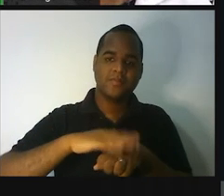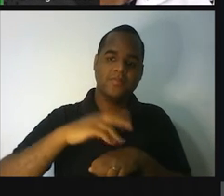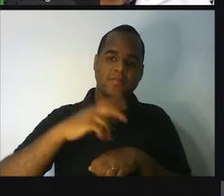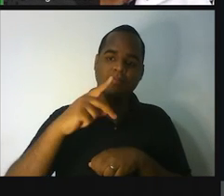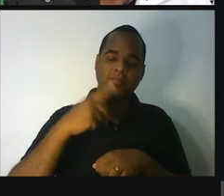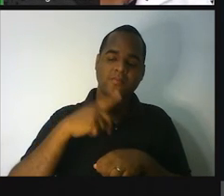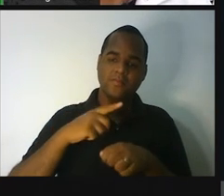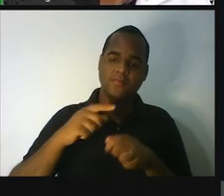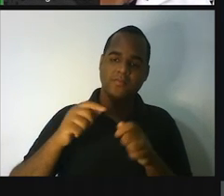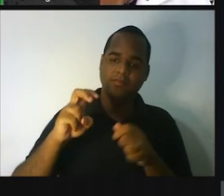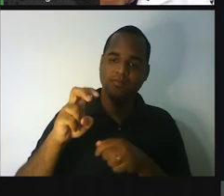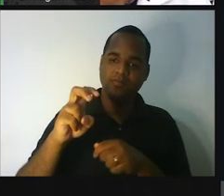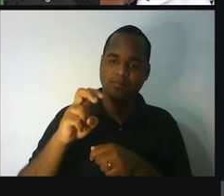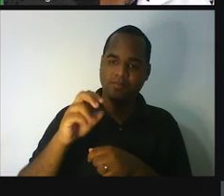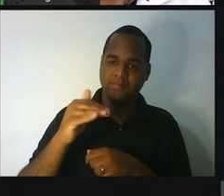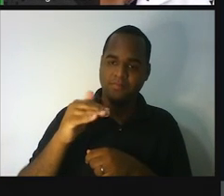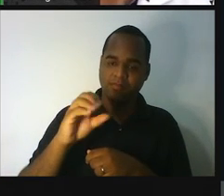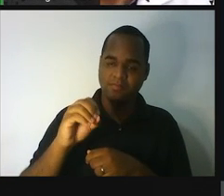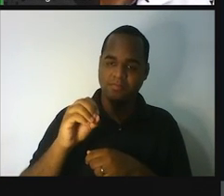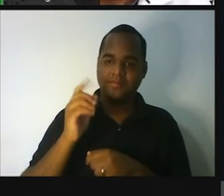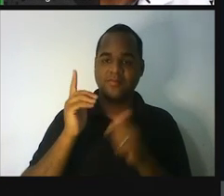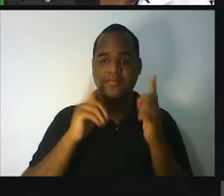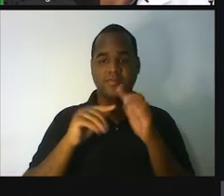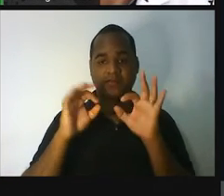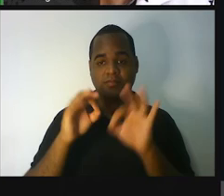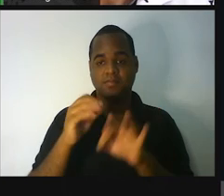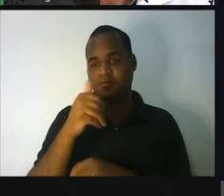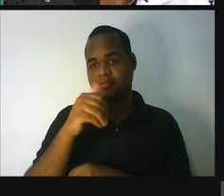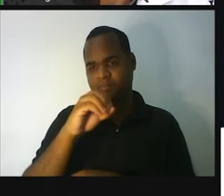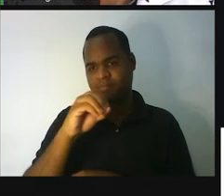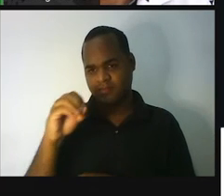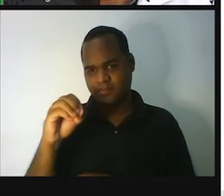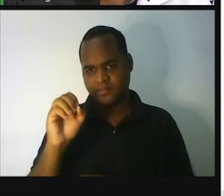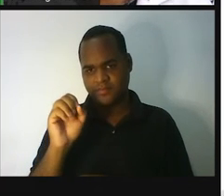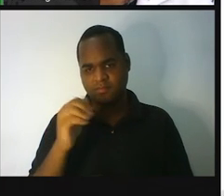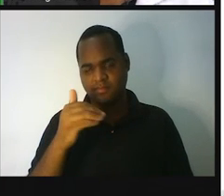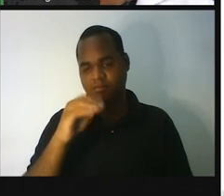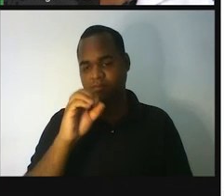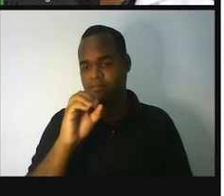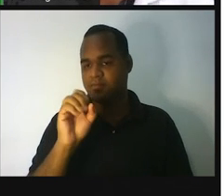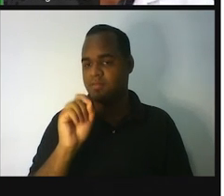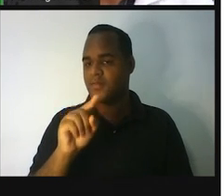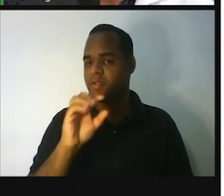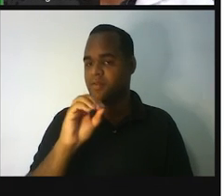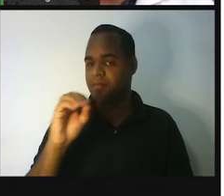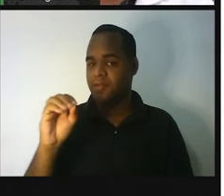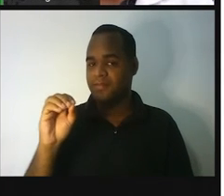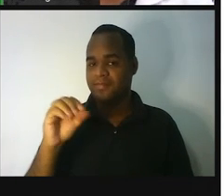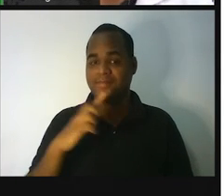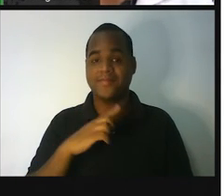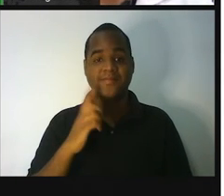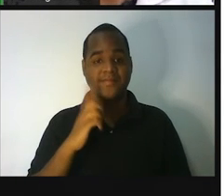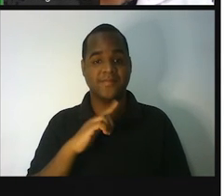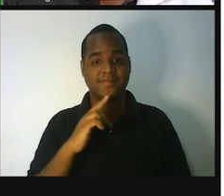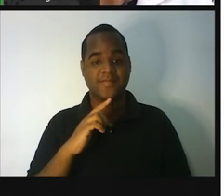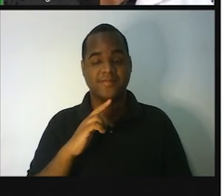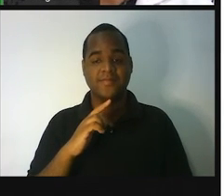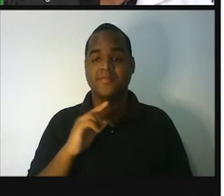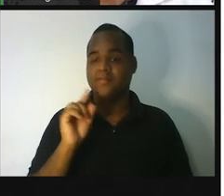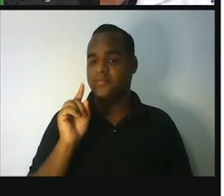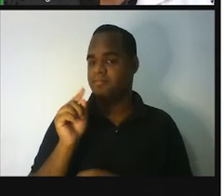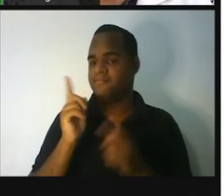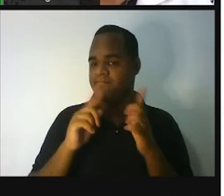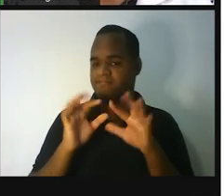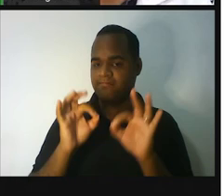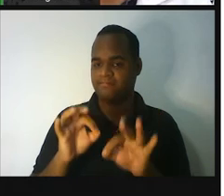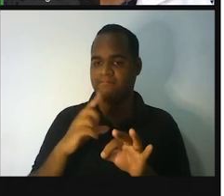cinco números 10 ele já fez eu 100 mil tá bom Oi gente pega na computador